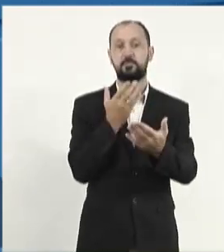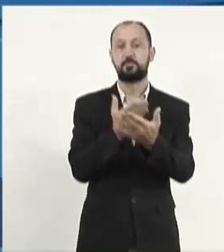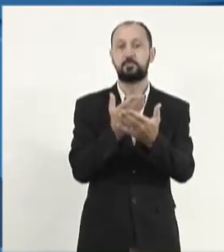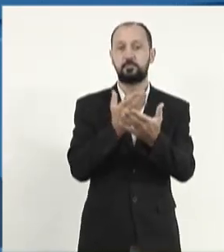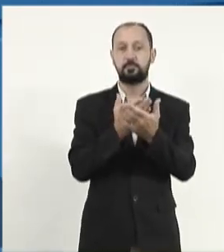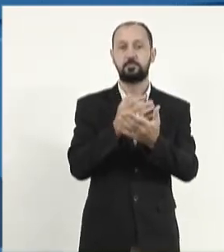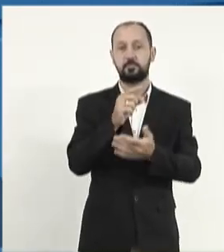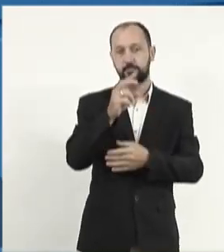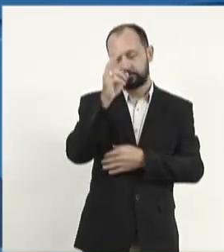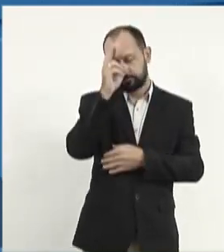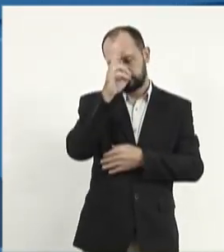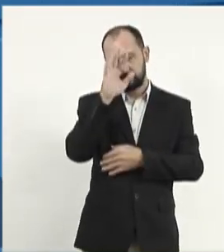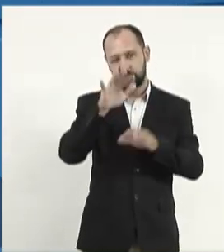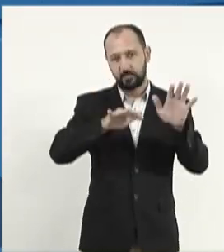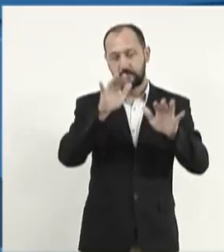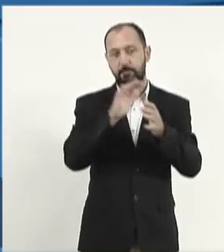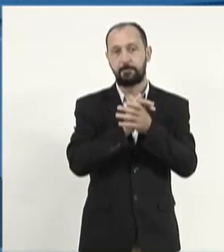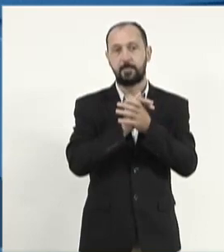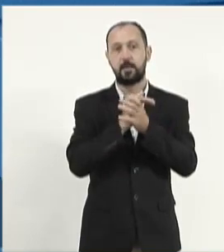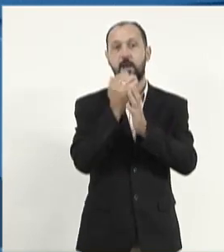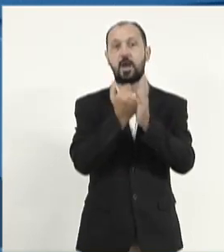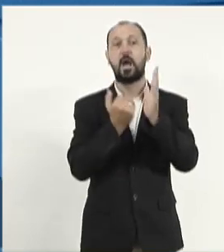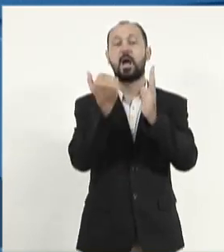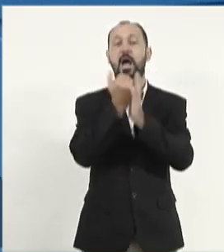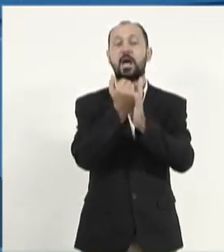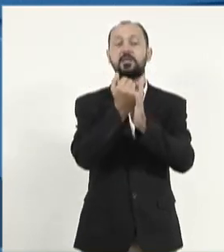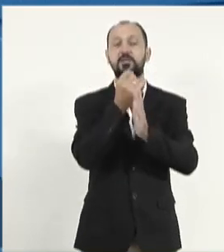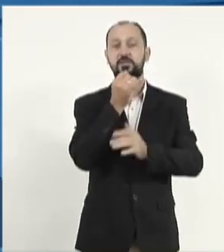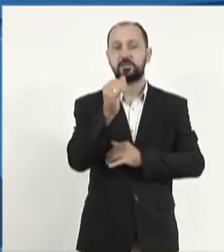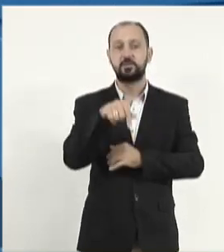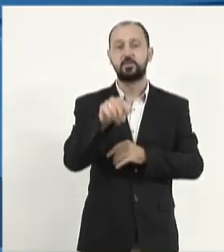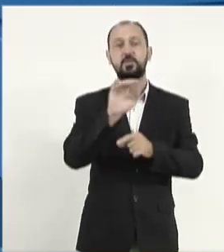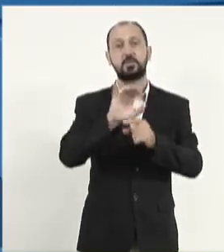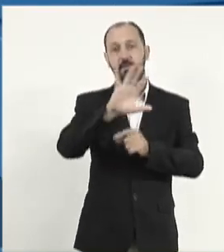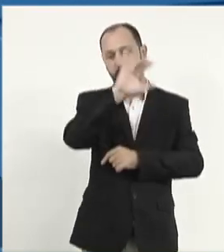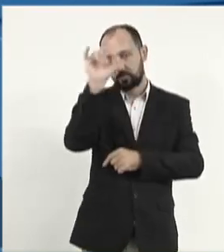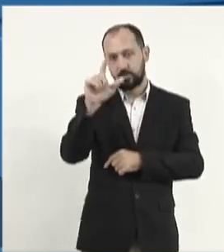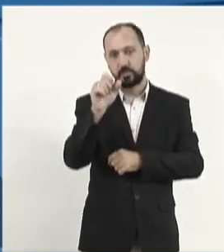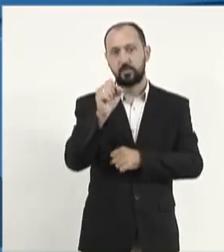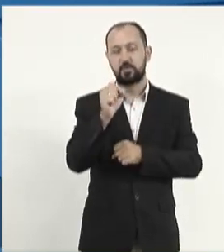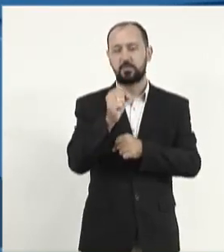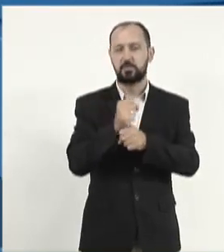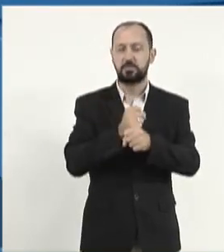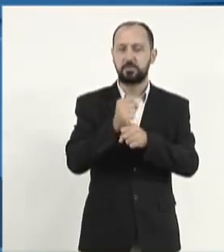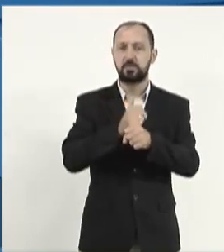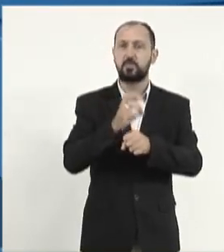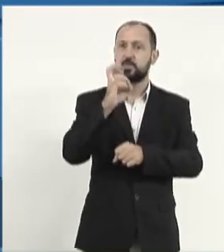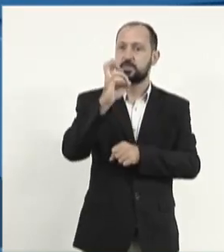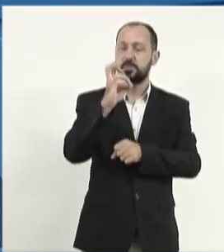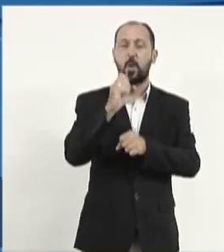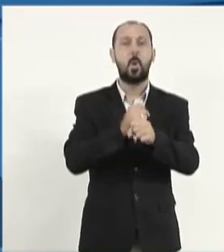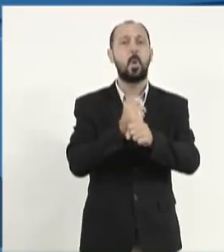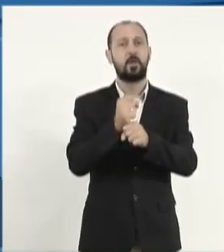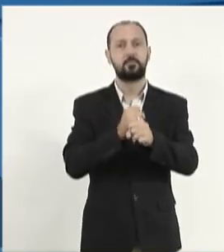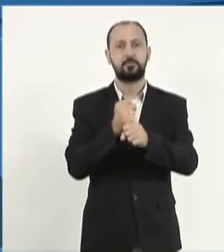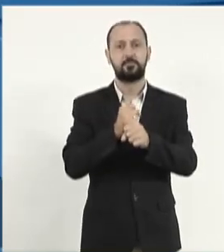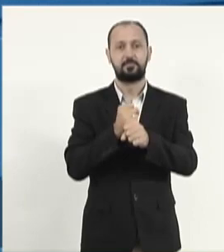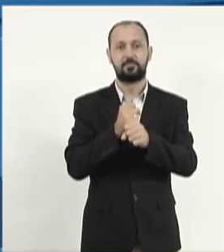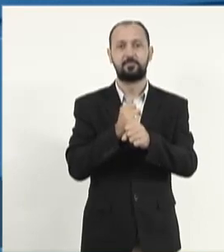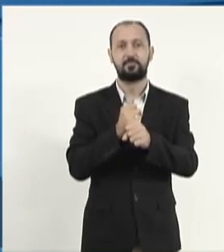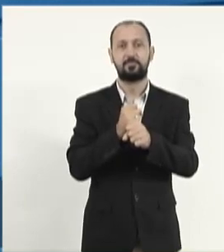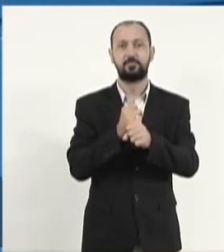me recordo muito bem, mas é o aumento da energia elétrica no estado de Mato Grosso do Sul nos últimos 5 anos